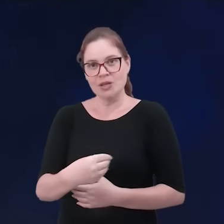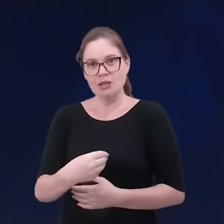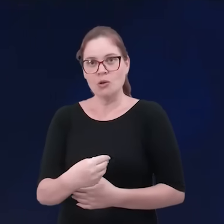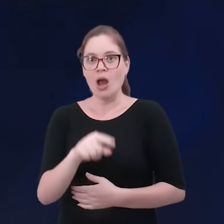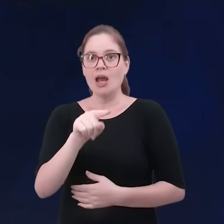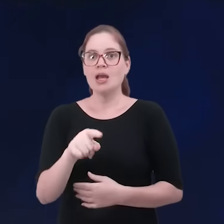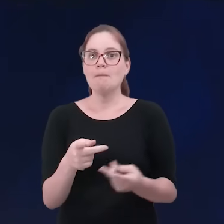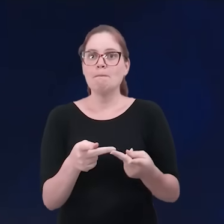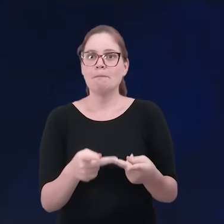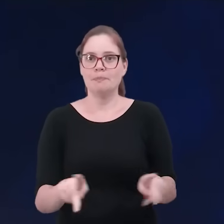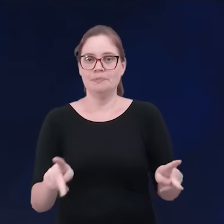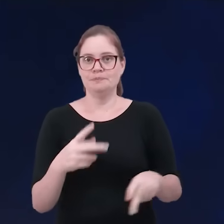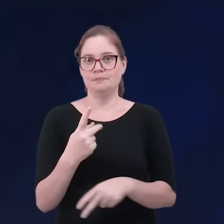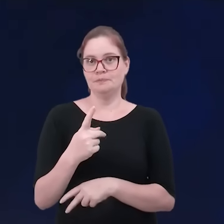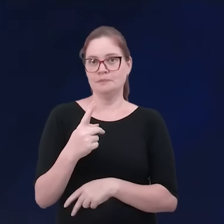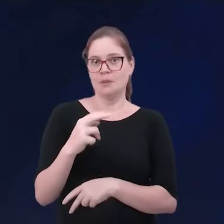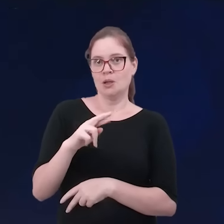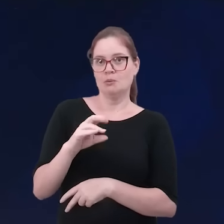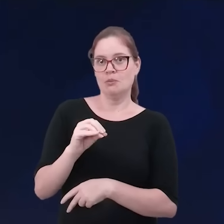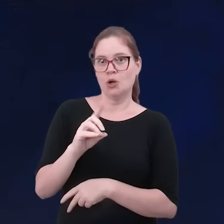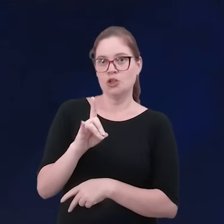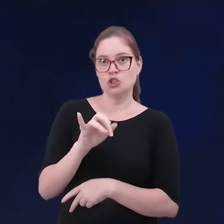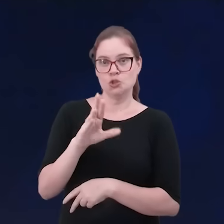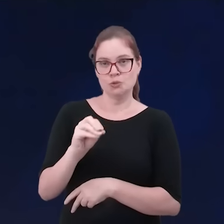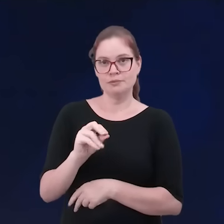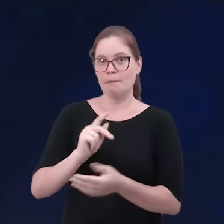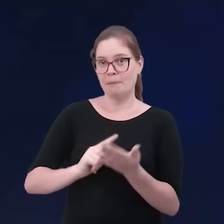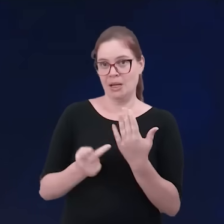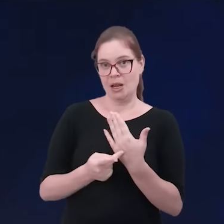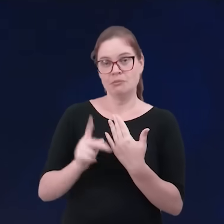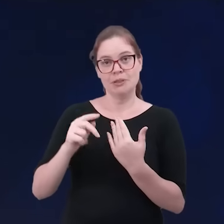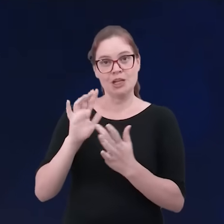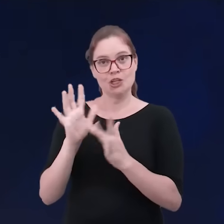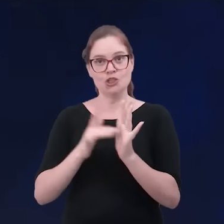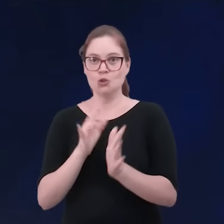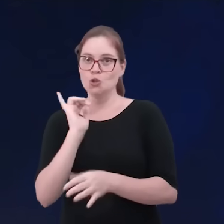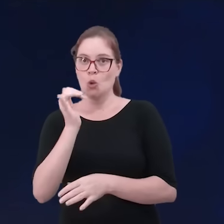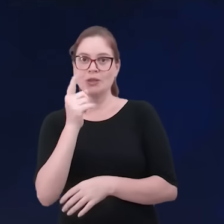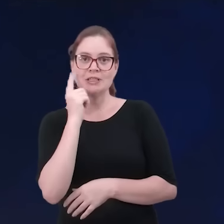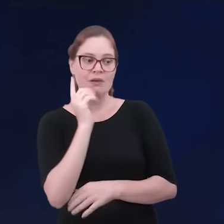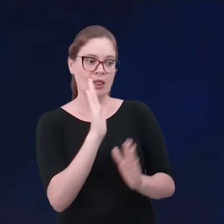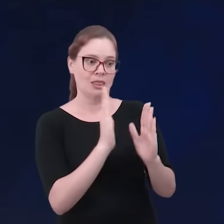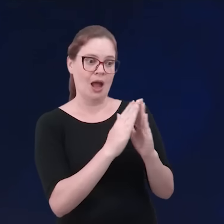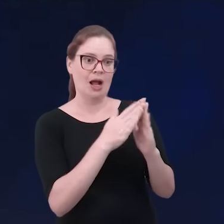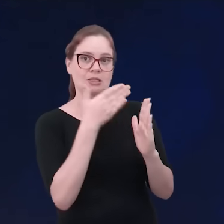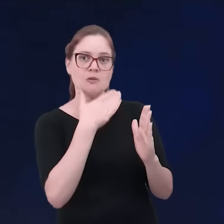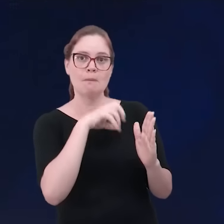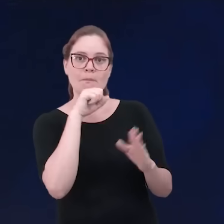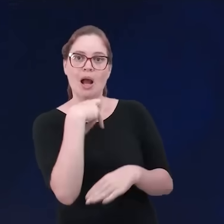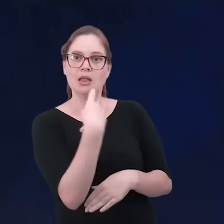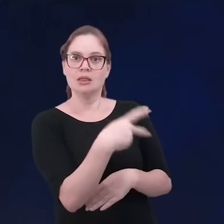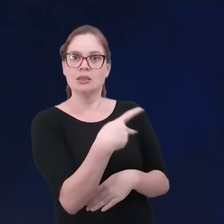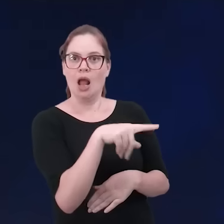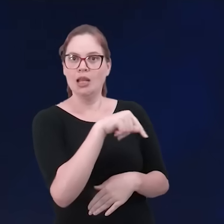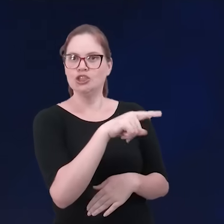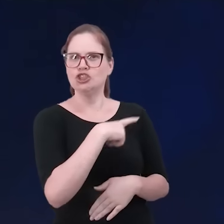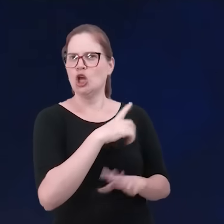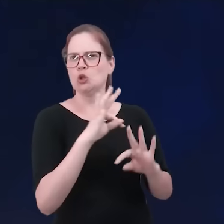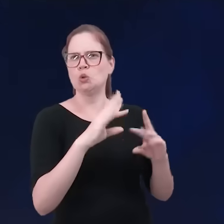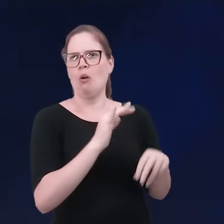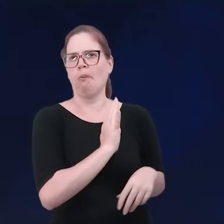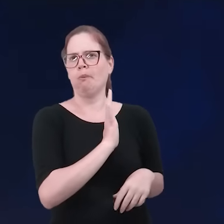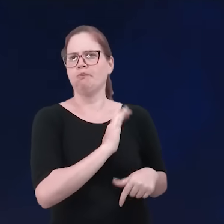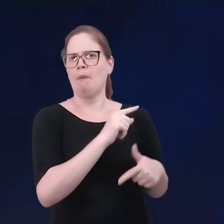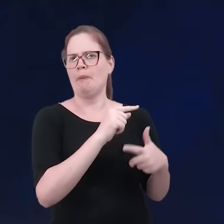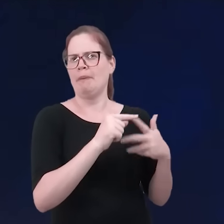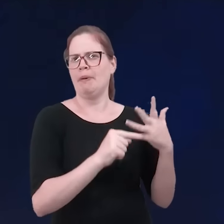casa do pai, ele tinha tudo à sua disposição, mas ele foi seduzido pela miragem do mundo à sua